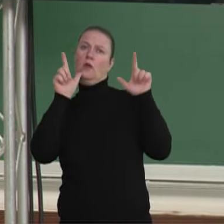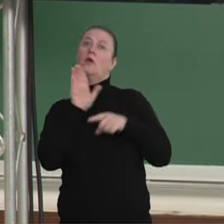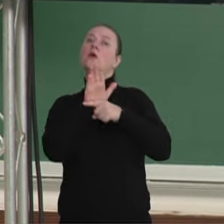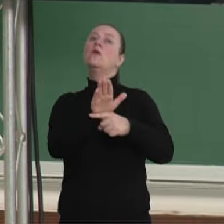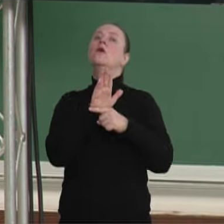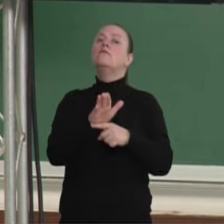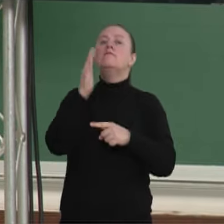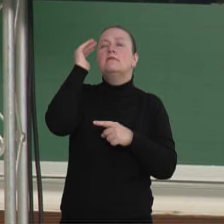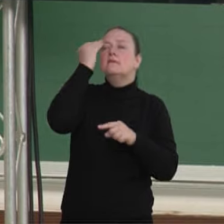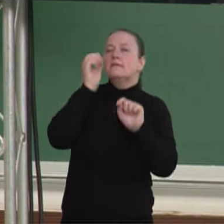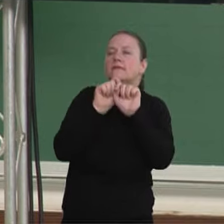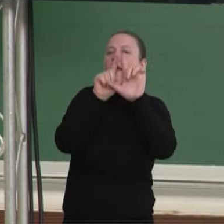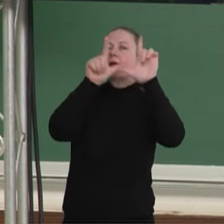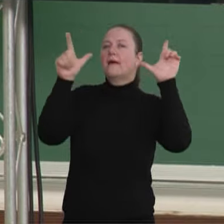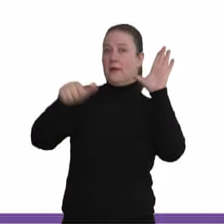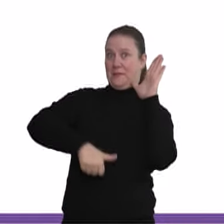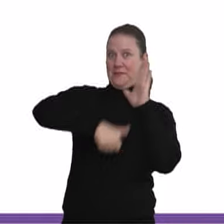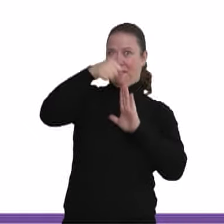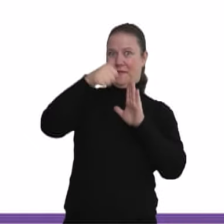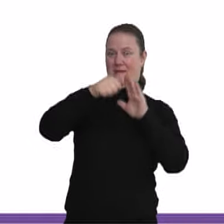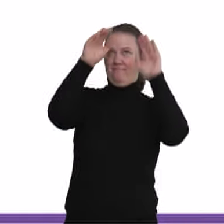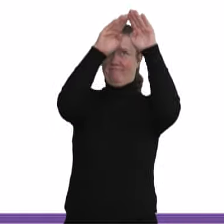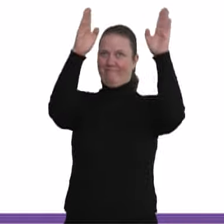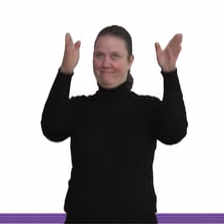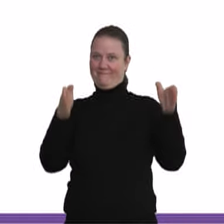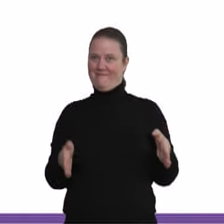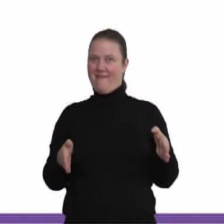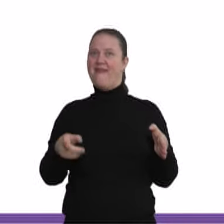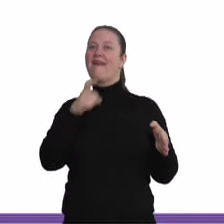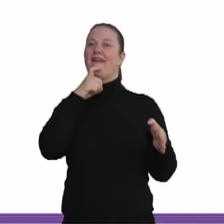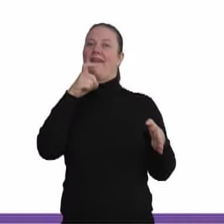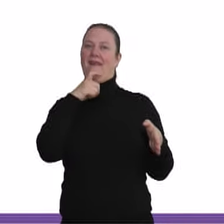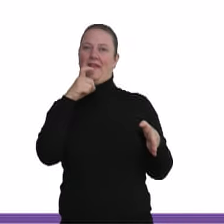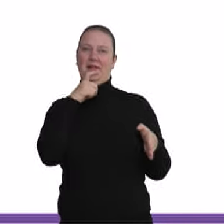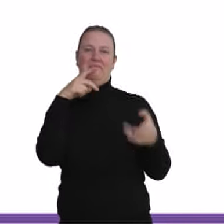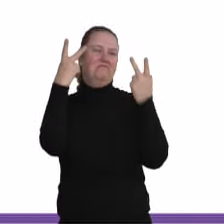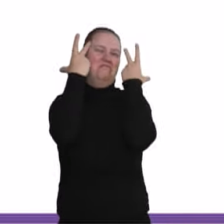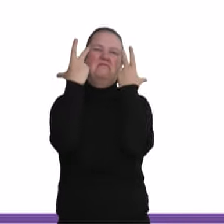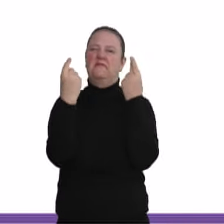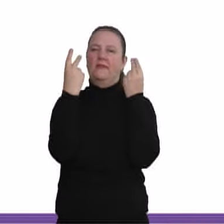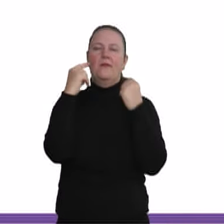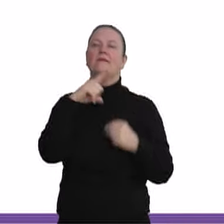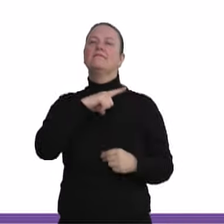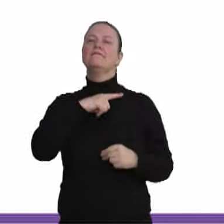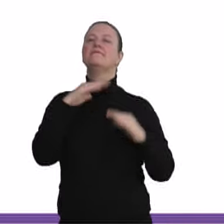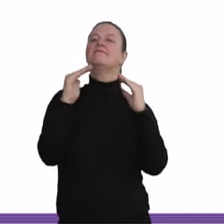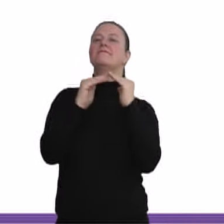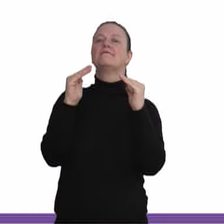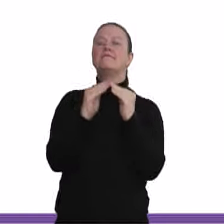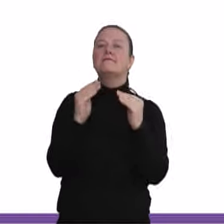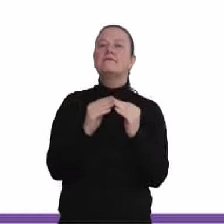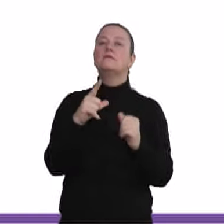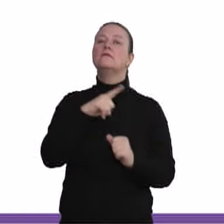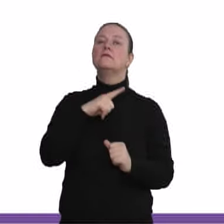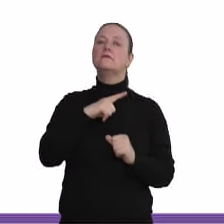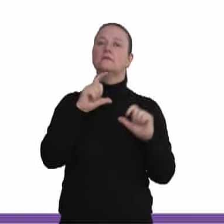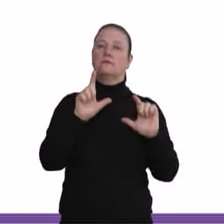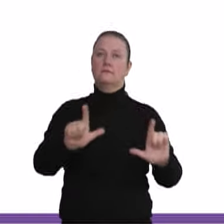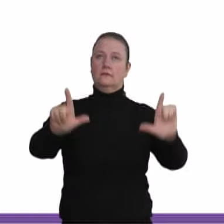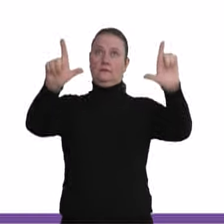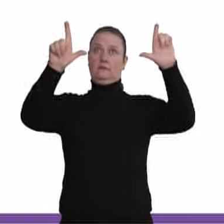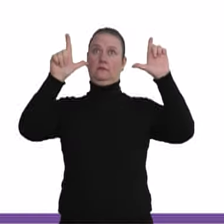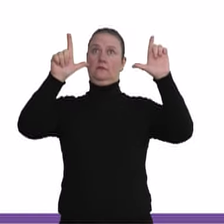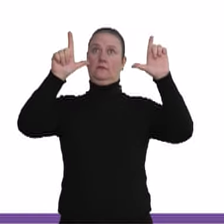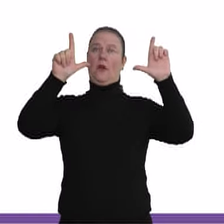compreensão. Primeira delas, a geladeira, mas a geladeira convencional. Então temos que o refrigerador fica na parte mais